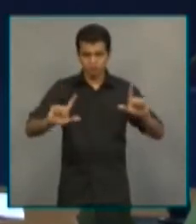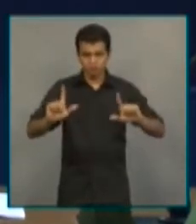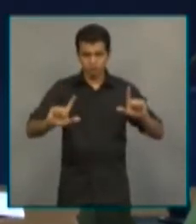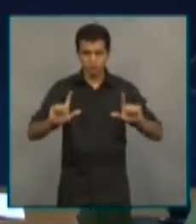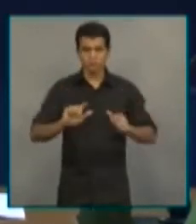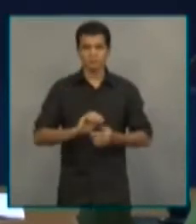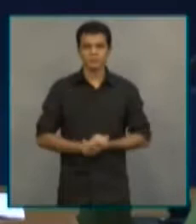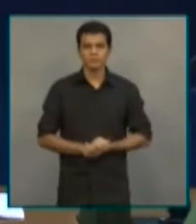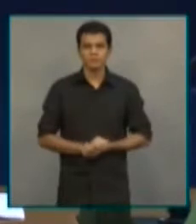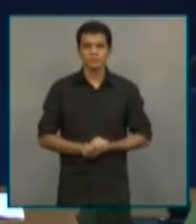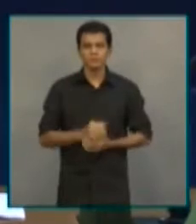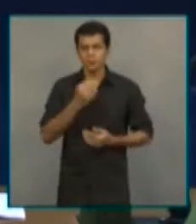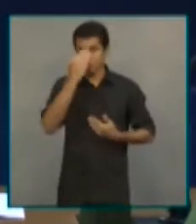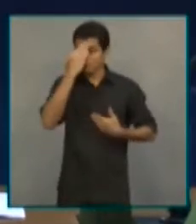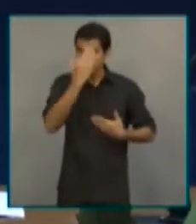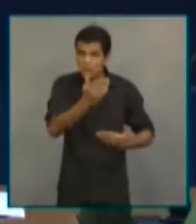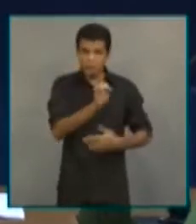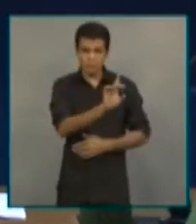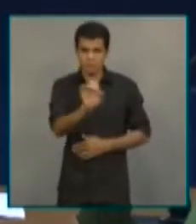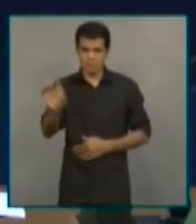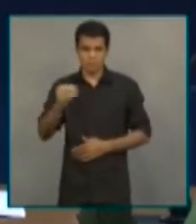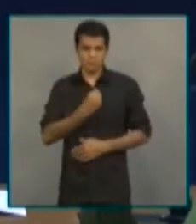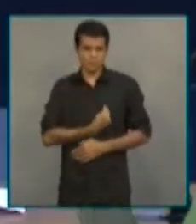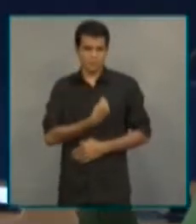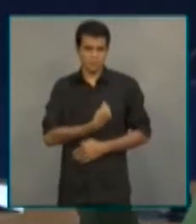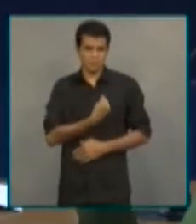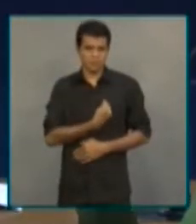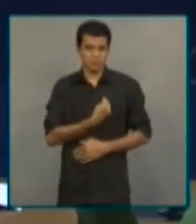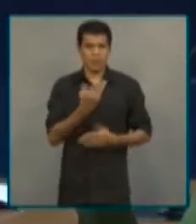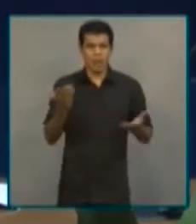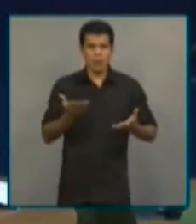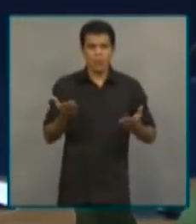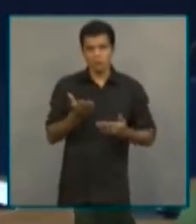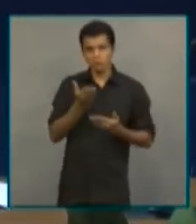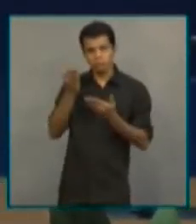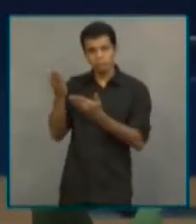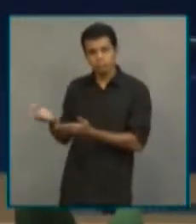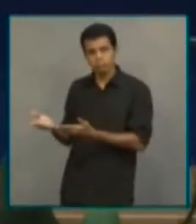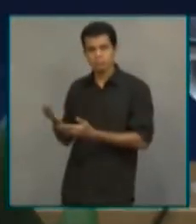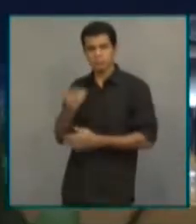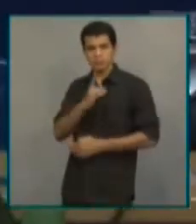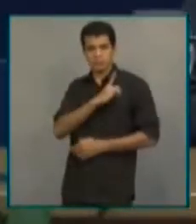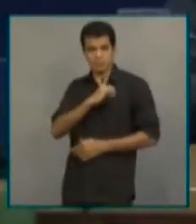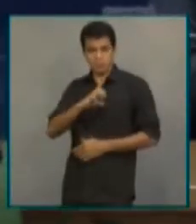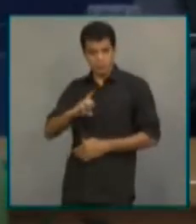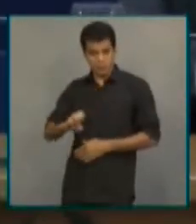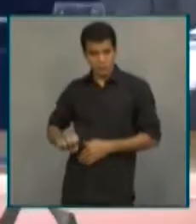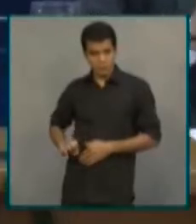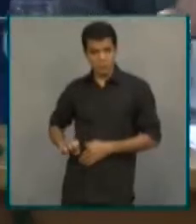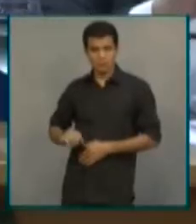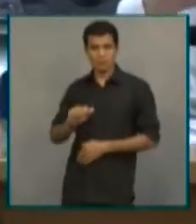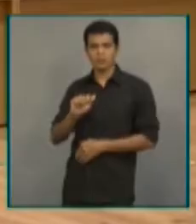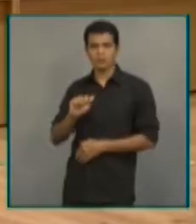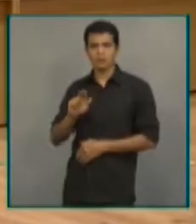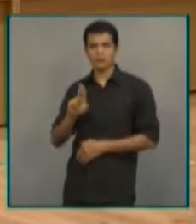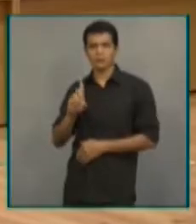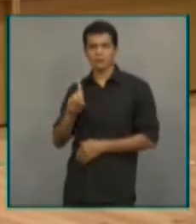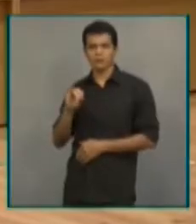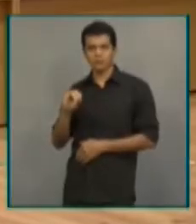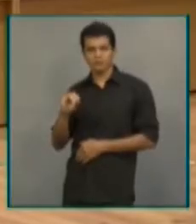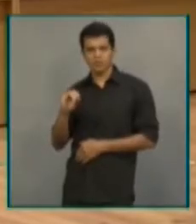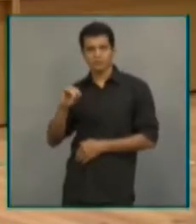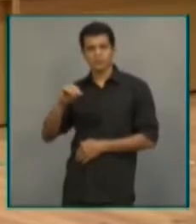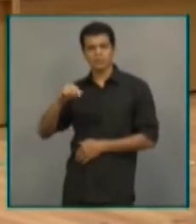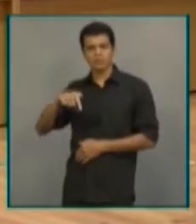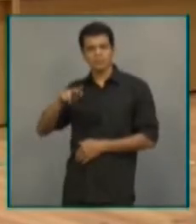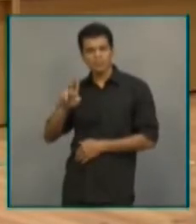presença de todos e já passo aqui a palavra ao nobre deputado Aldick Mota, que foi o autor do requerimento. Boa